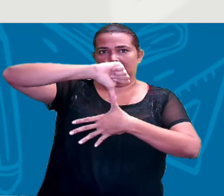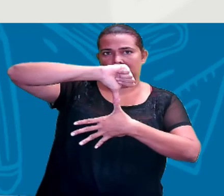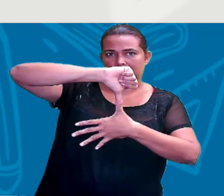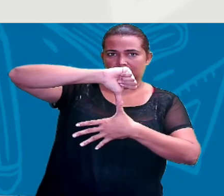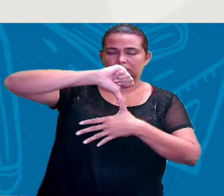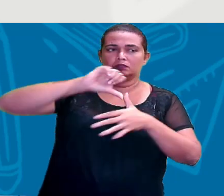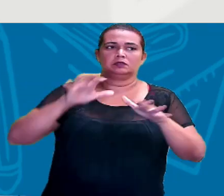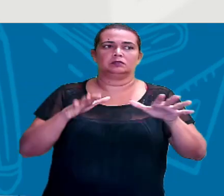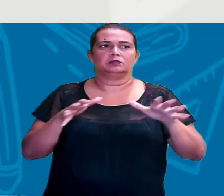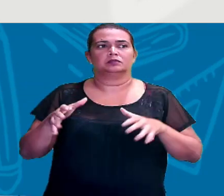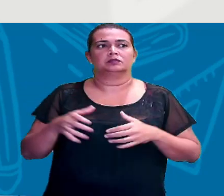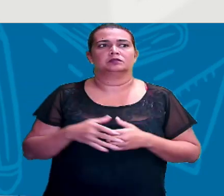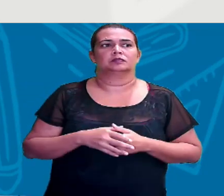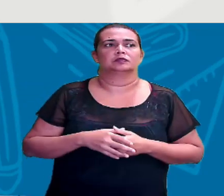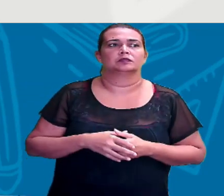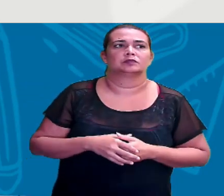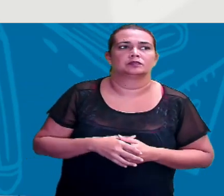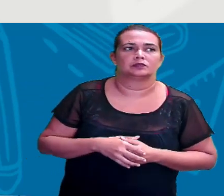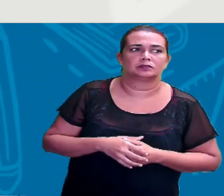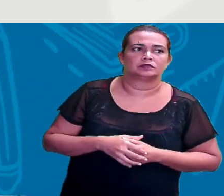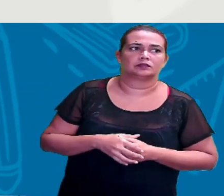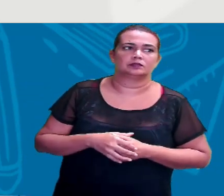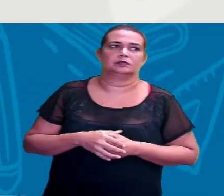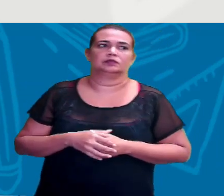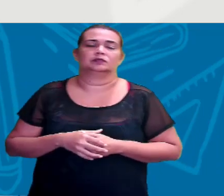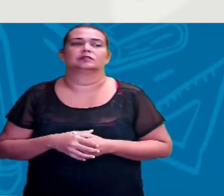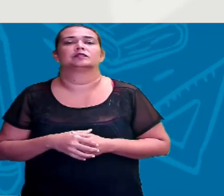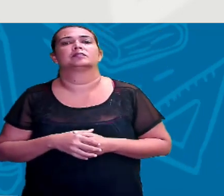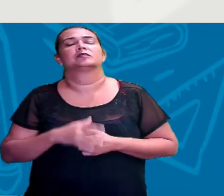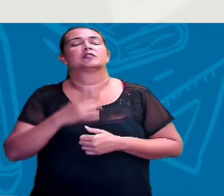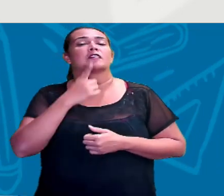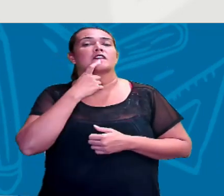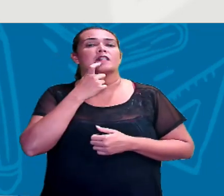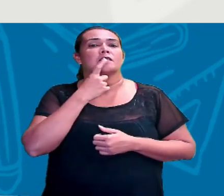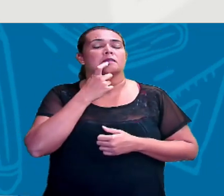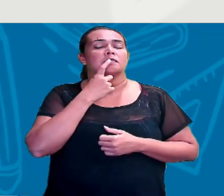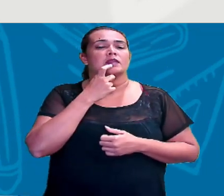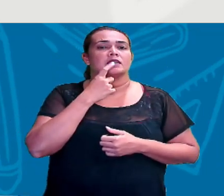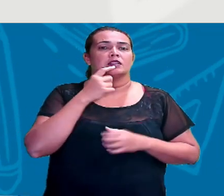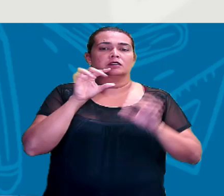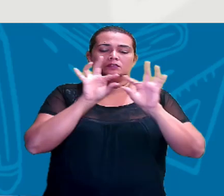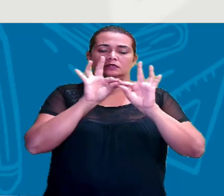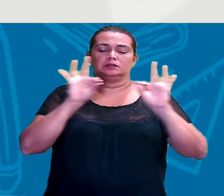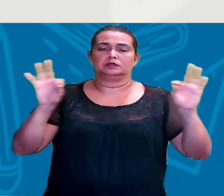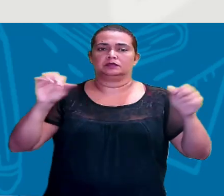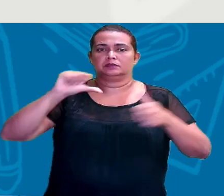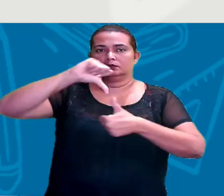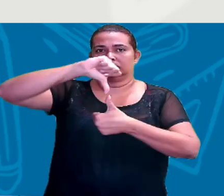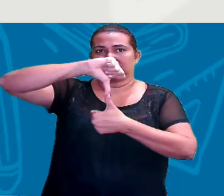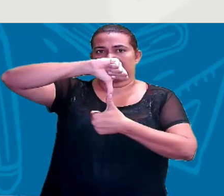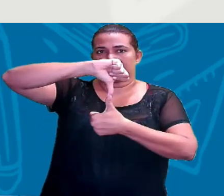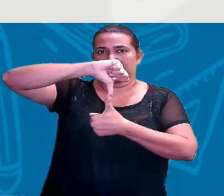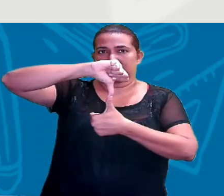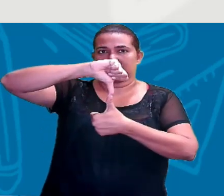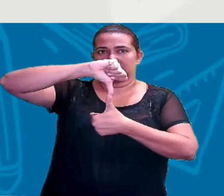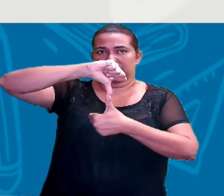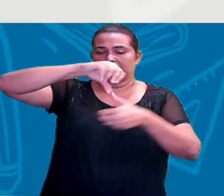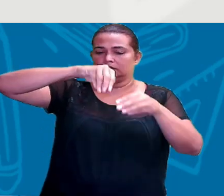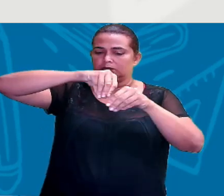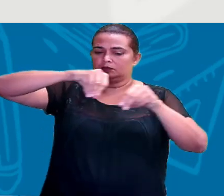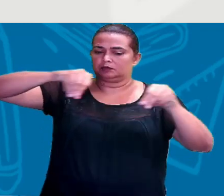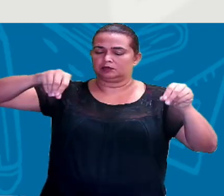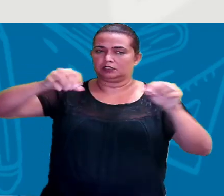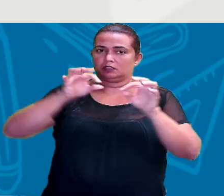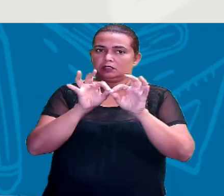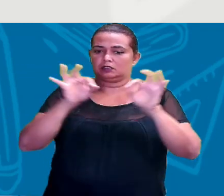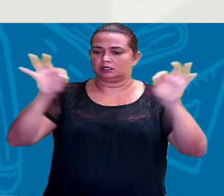Que é uma América Central também chamada de América Central Istmica, porque é um istmo, que é um pedaço, uma faixa de terra que liga